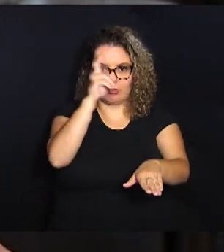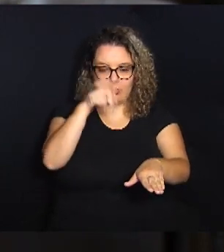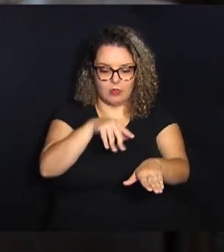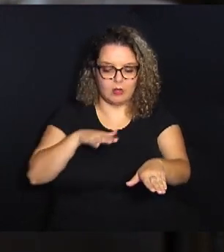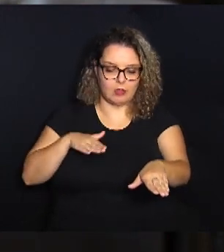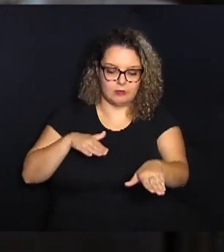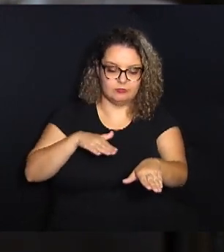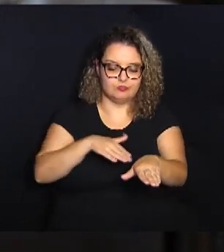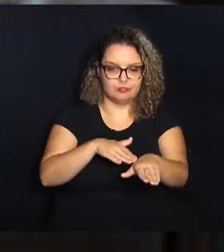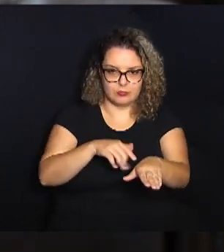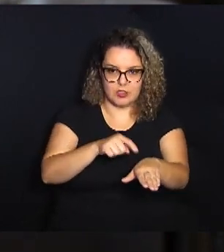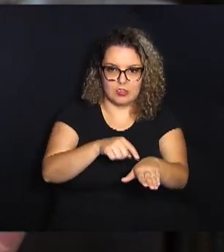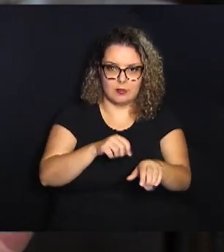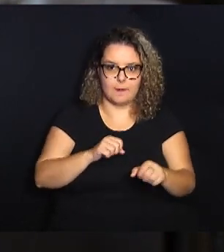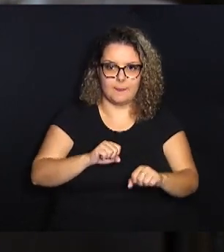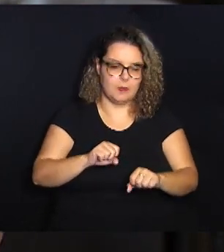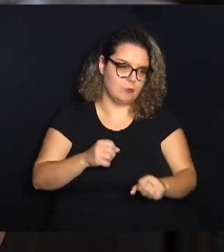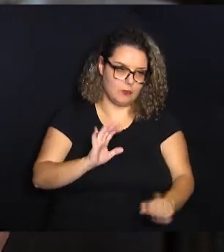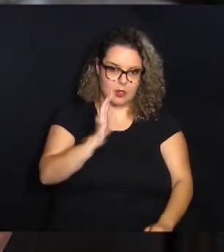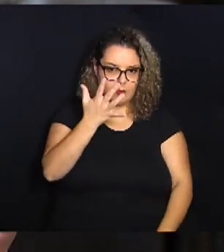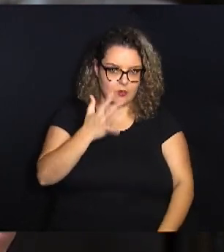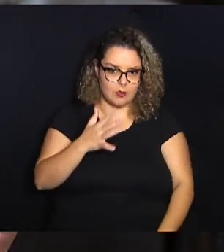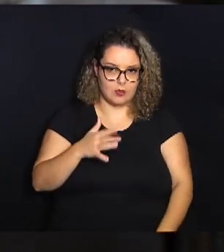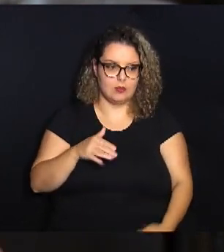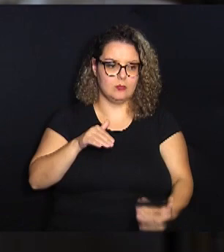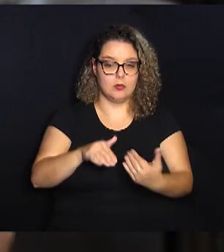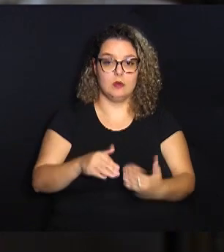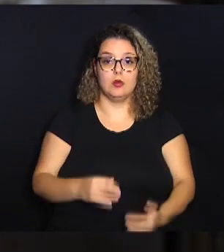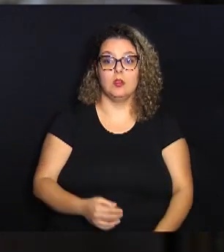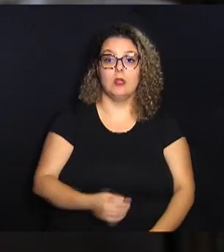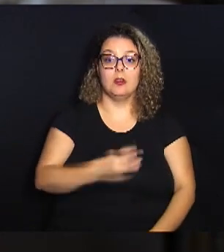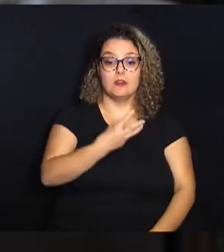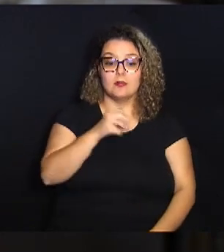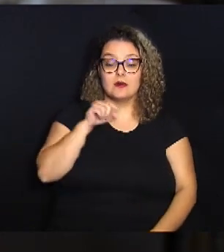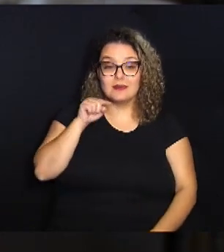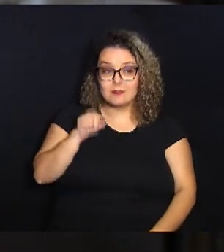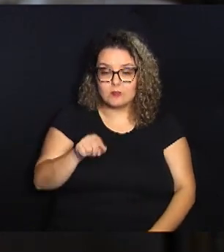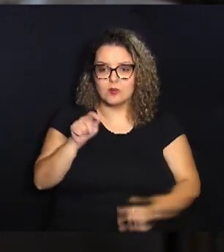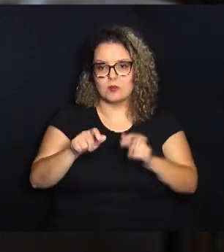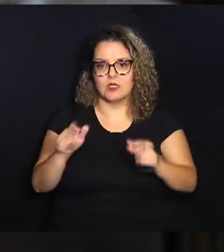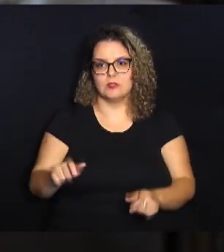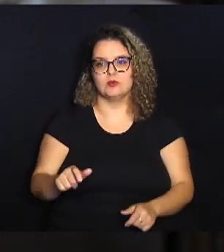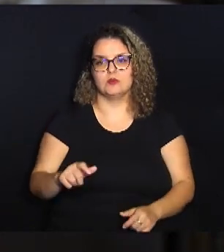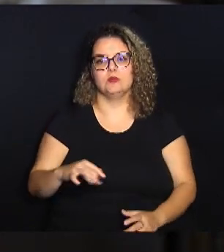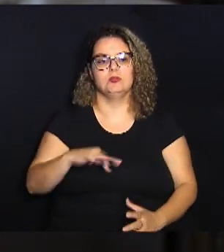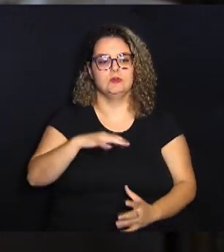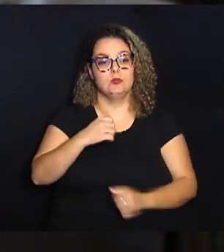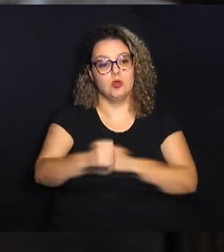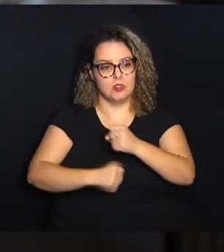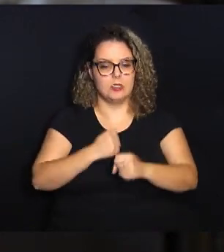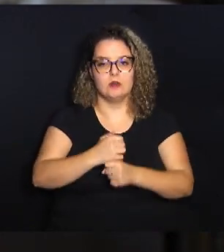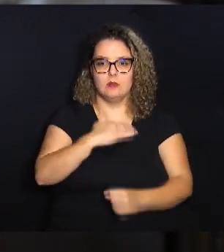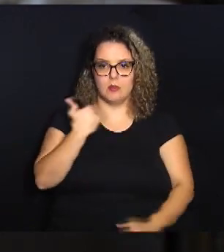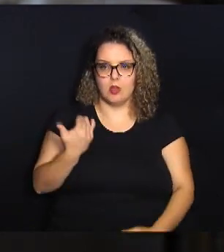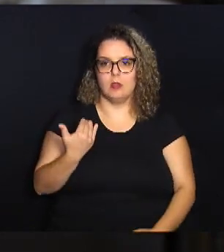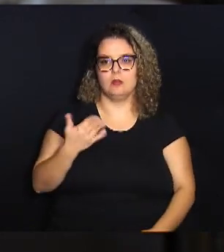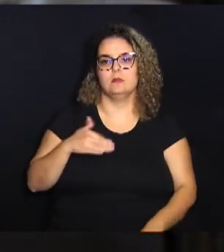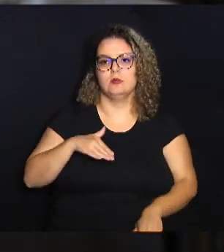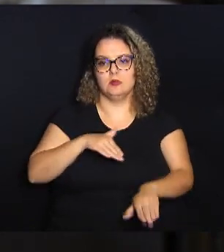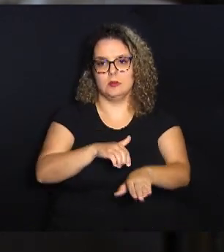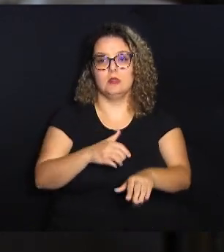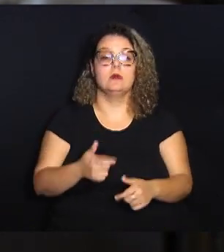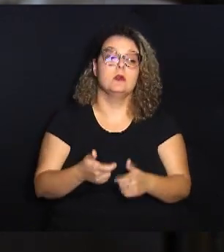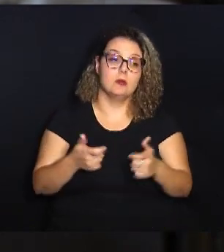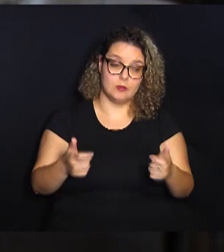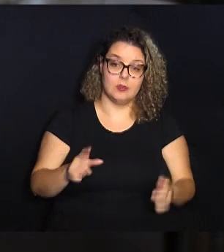o trânsito mata cerca de 30 mil pessoas por ano. E mais de 80% dos acidentes são